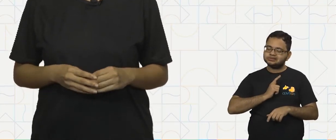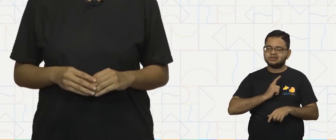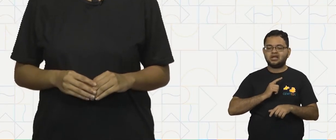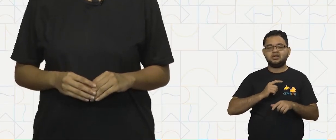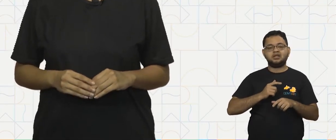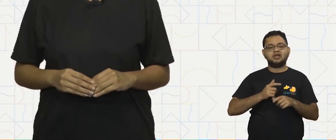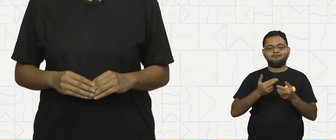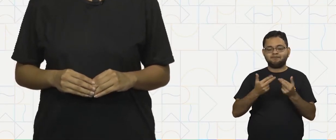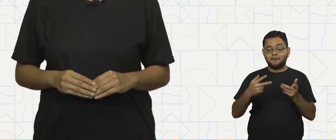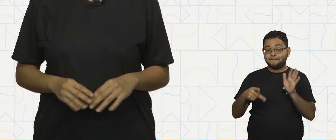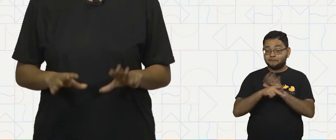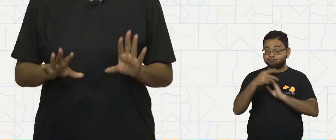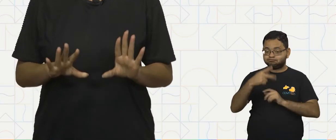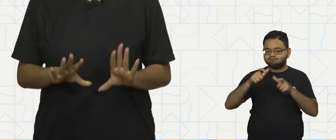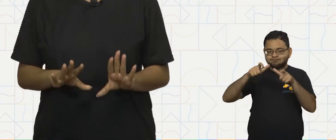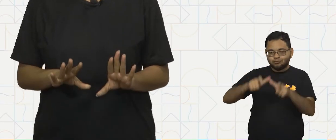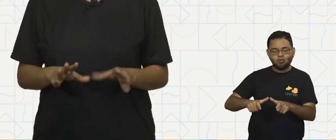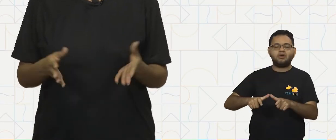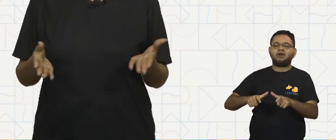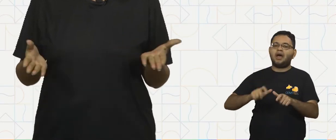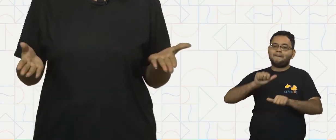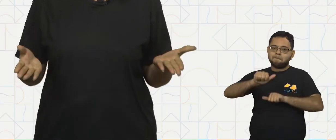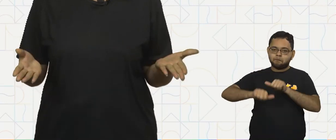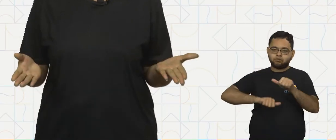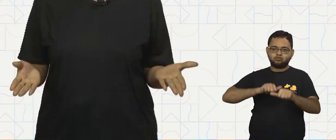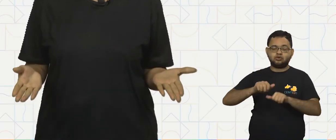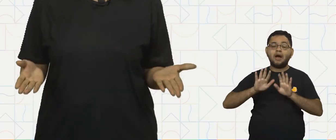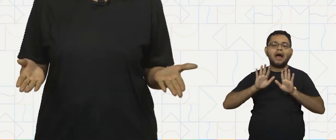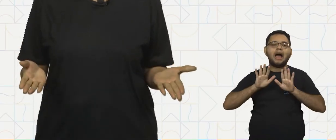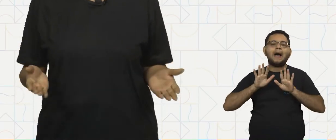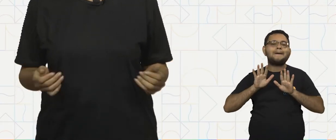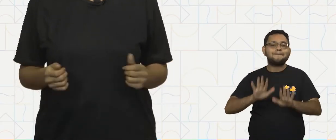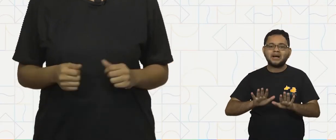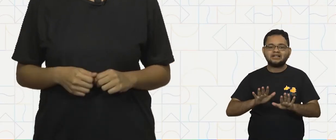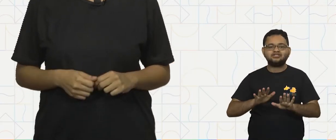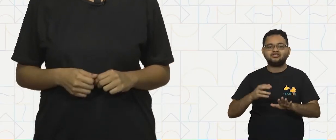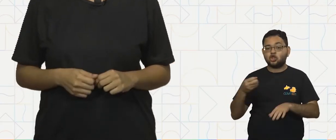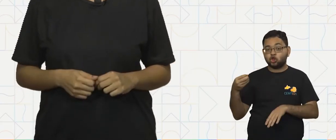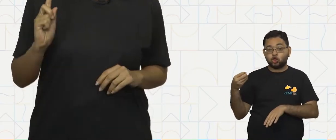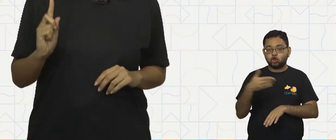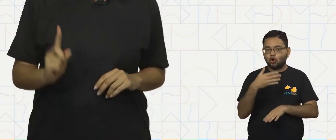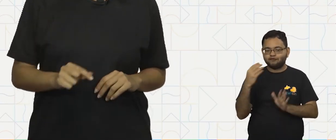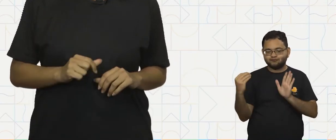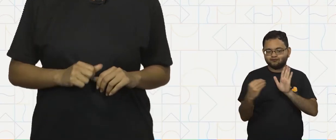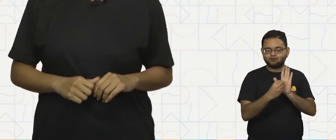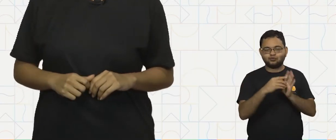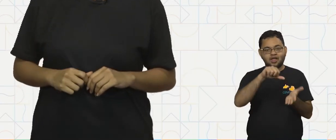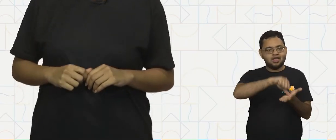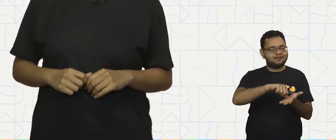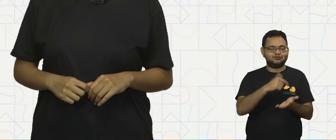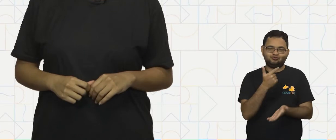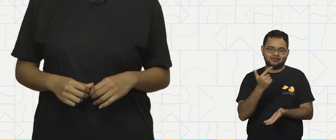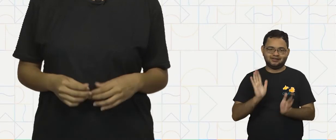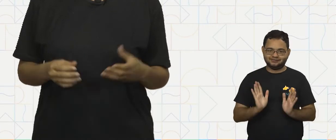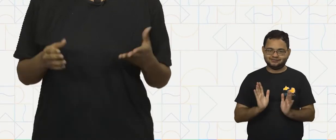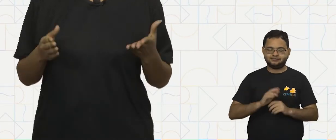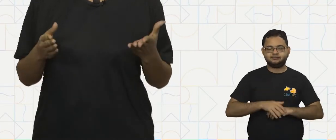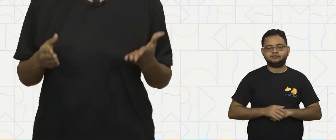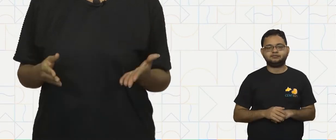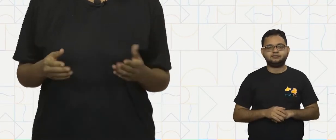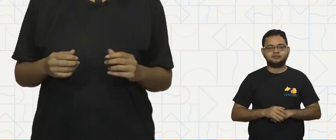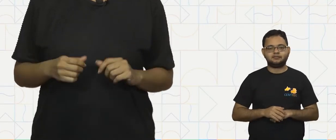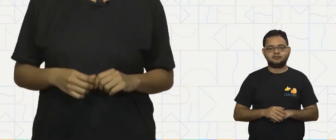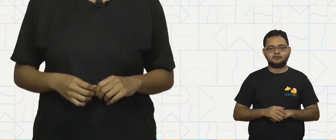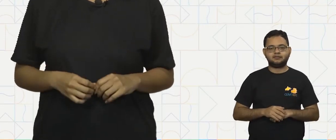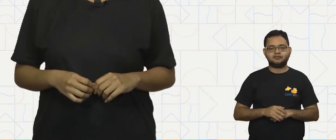nos elementos da paisagem. Porém, o aplicativo não atualizou essa informação. Mais uma demonstração de que